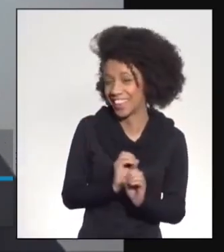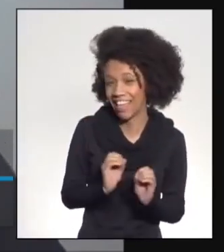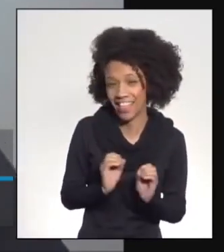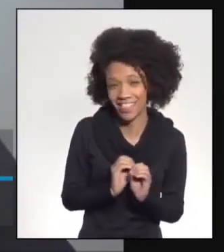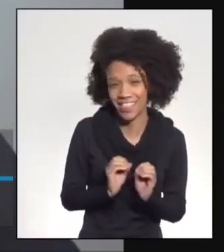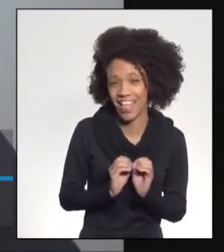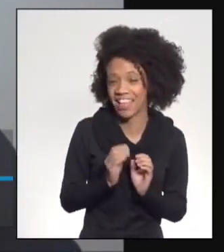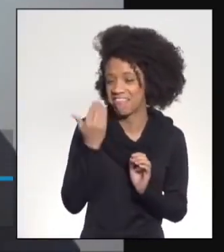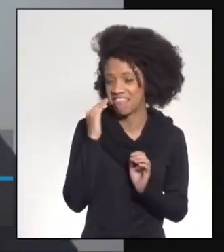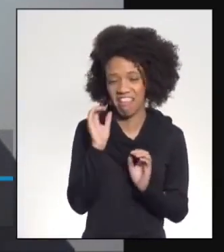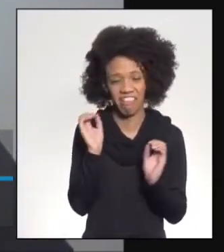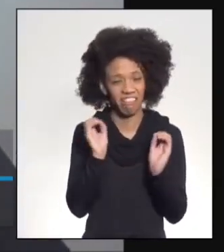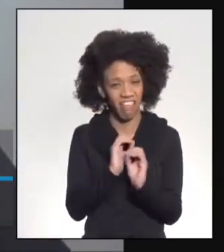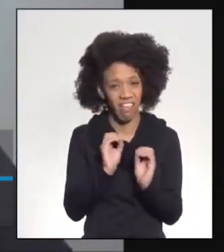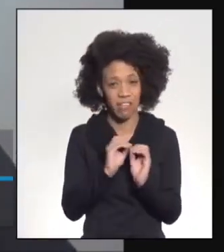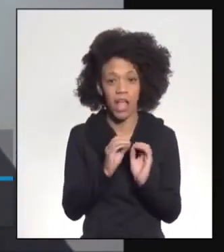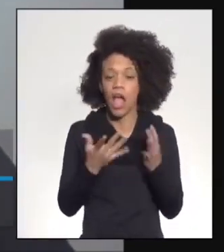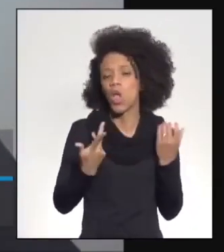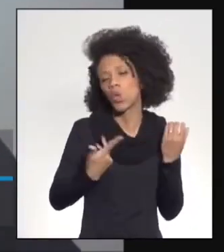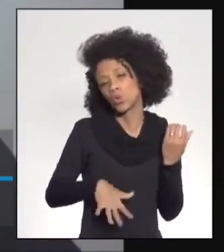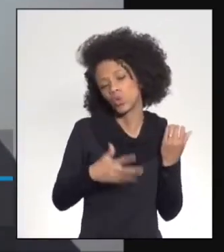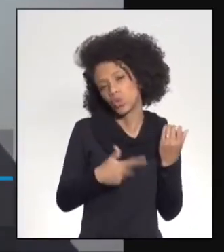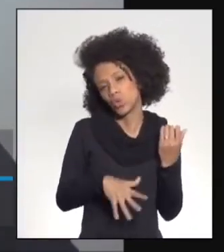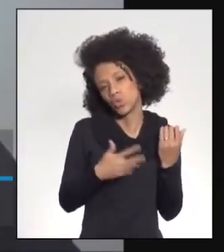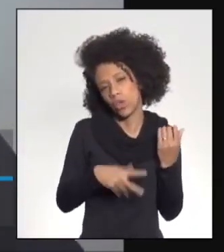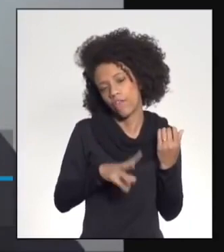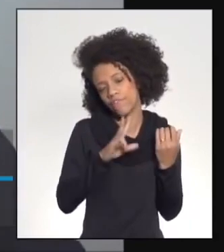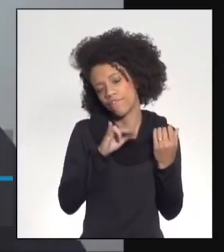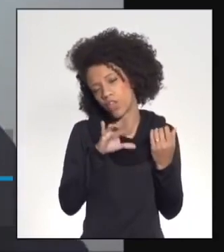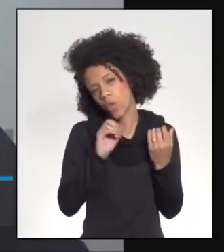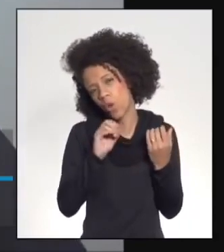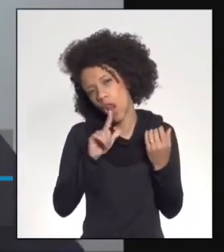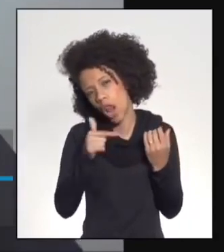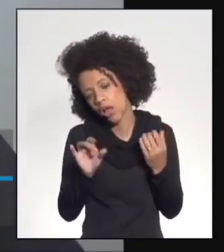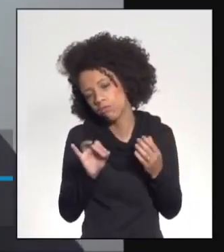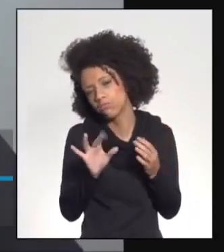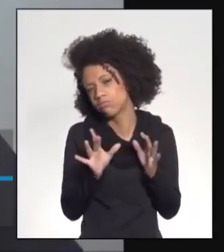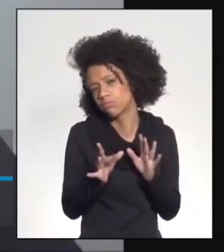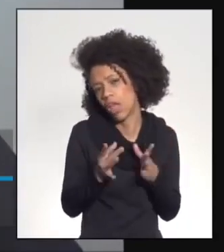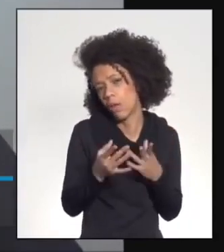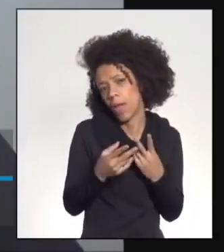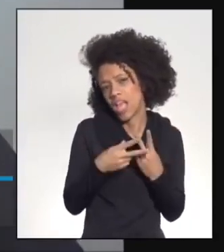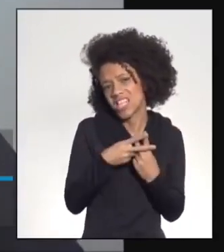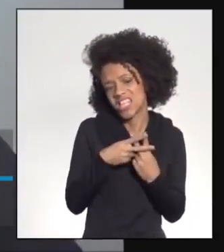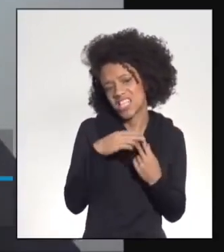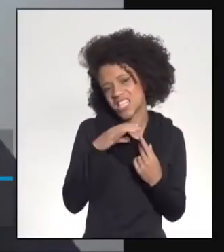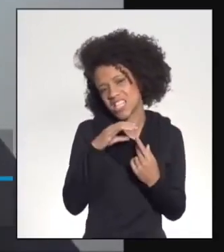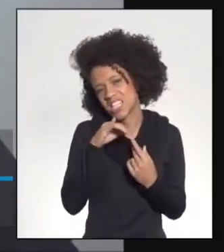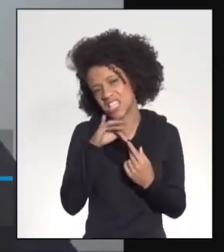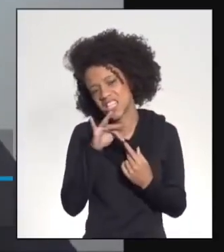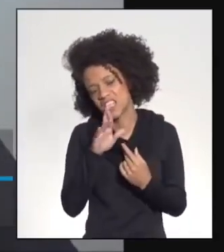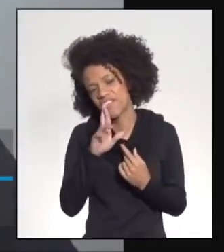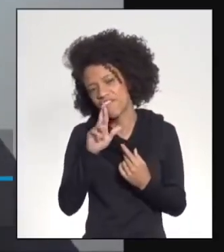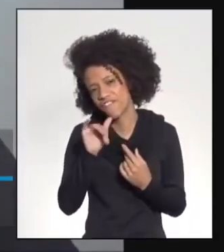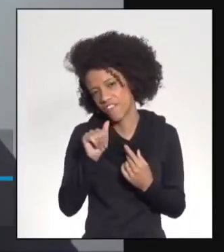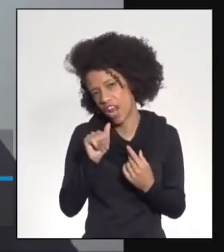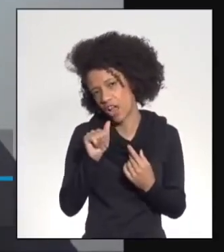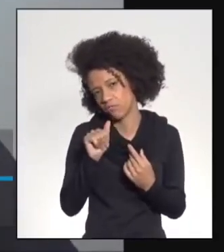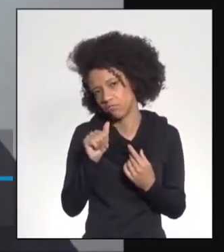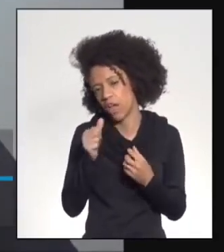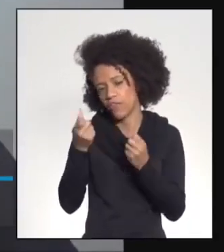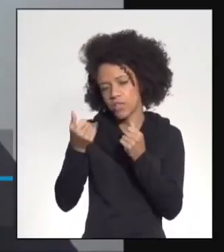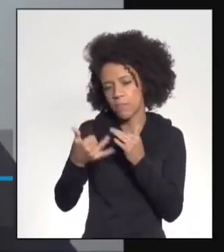sei entender. Eu toco o violão através da cifra, né? Que é acho que uma forma que você pode até explicar melhor,